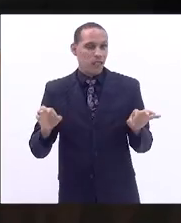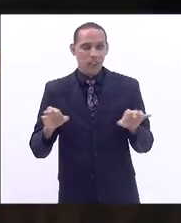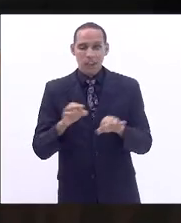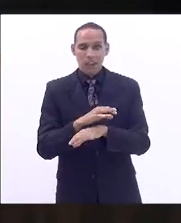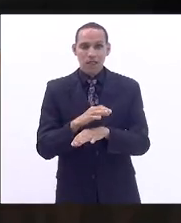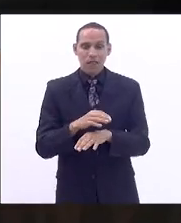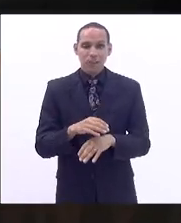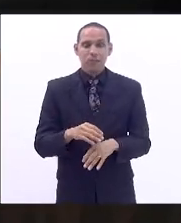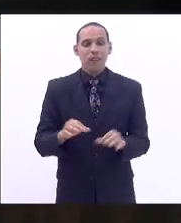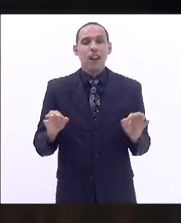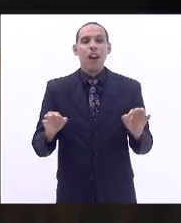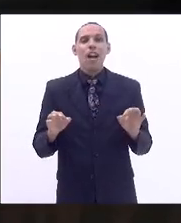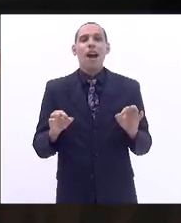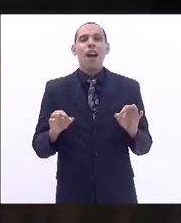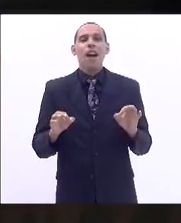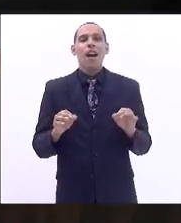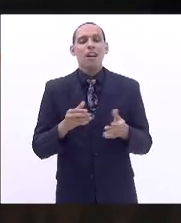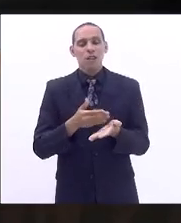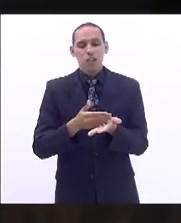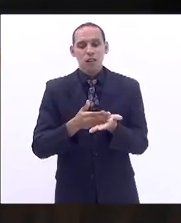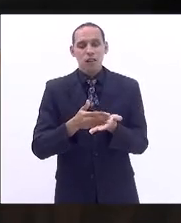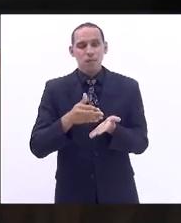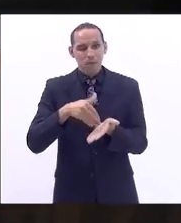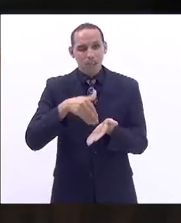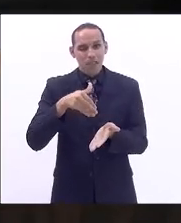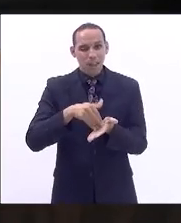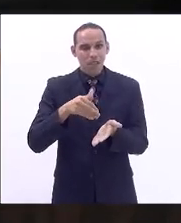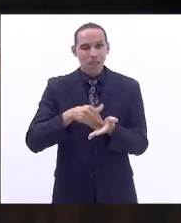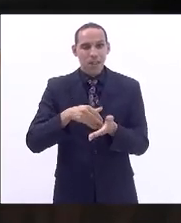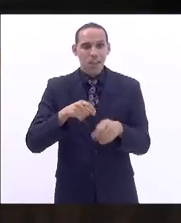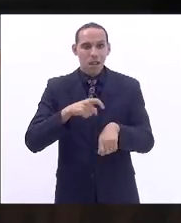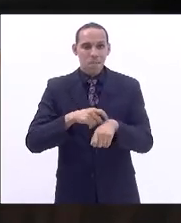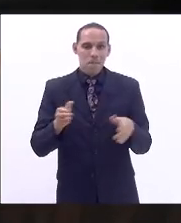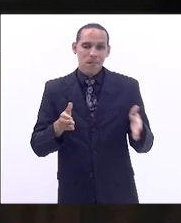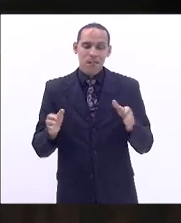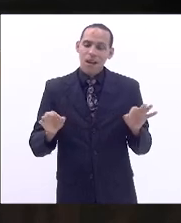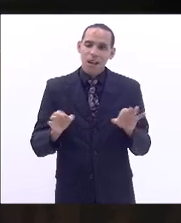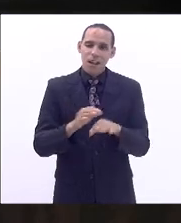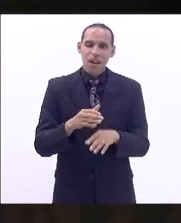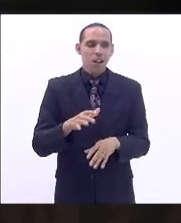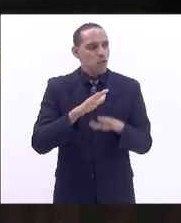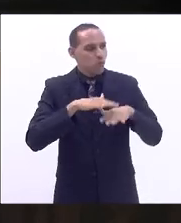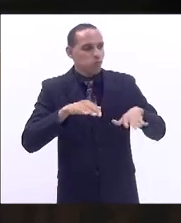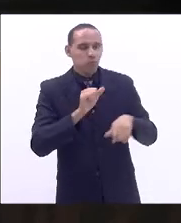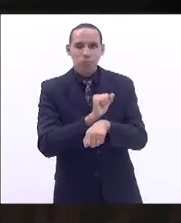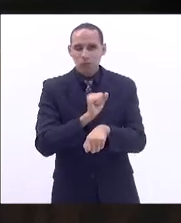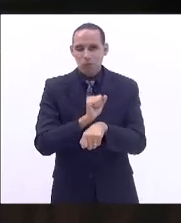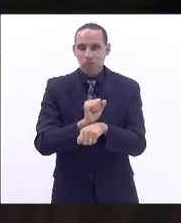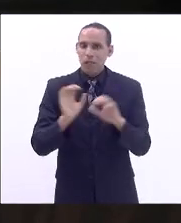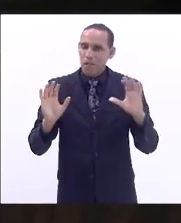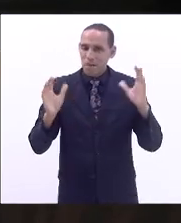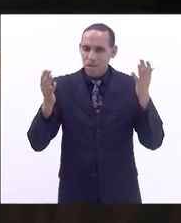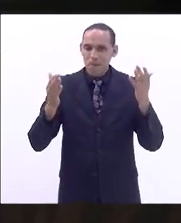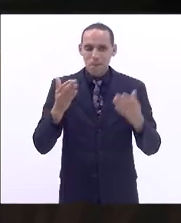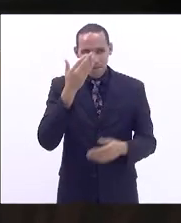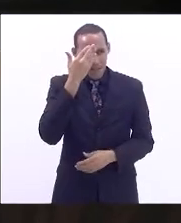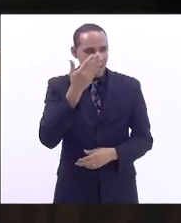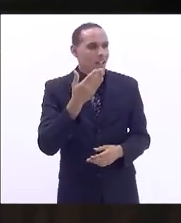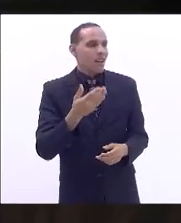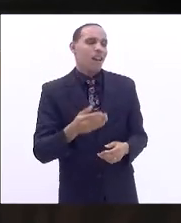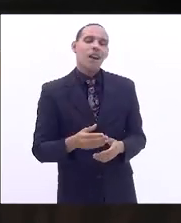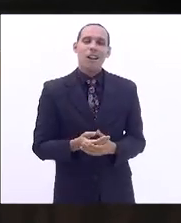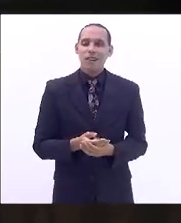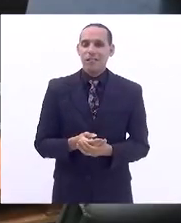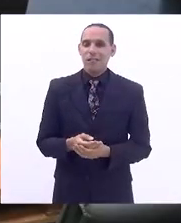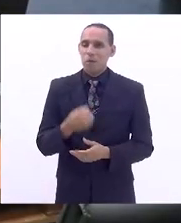regimental está encerrado o expediente final e quero agradecer a todos que estão aguardando pela solenidade a compreensão